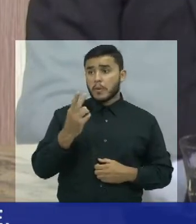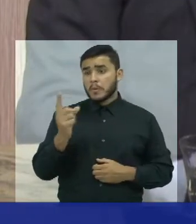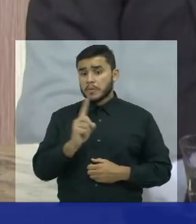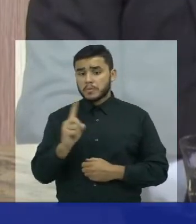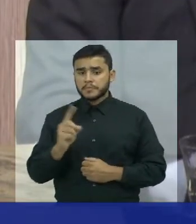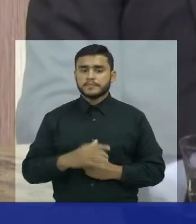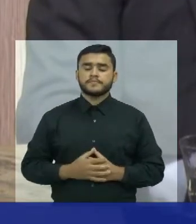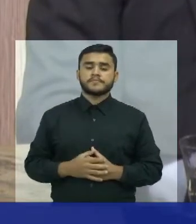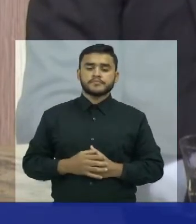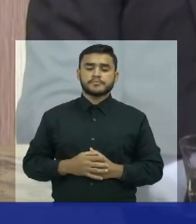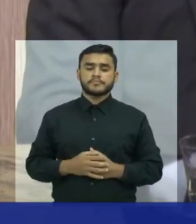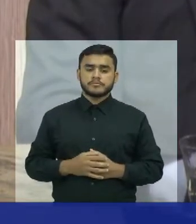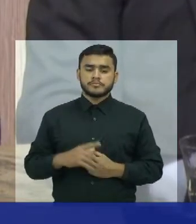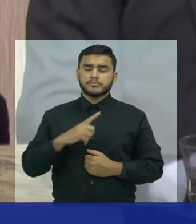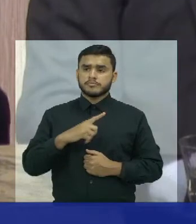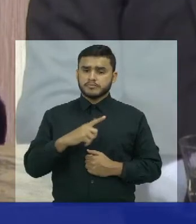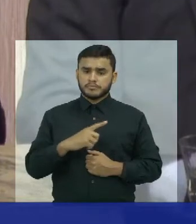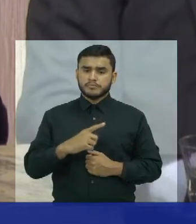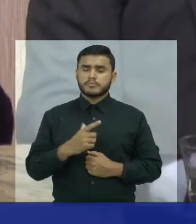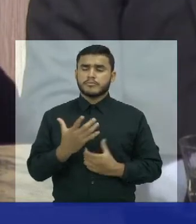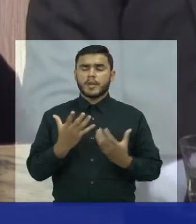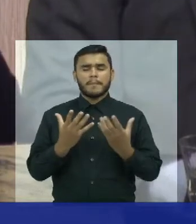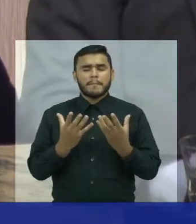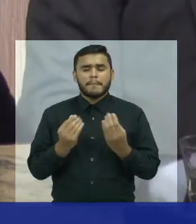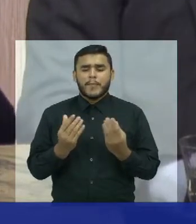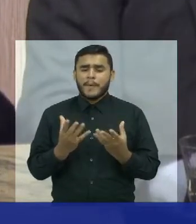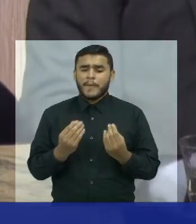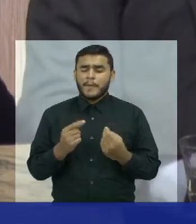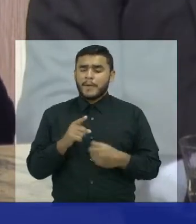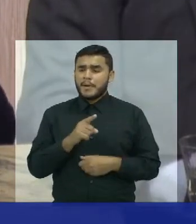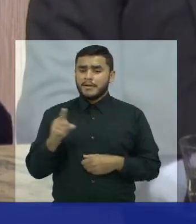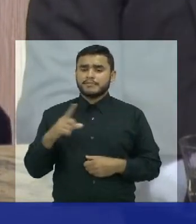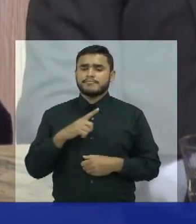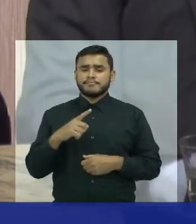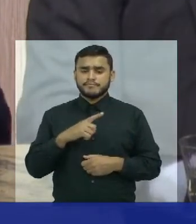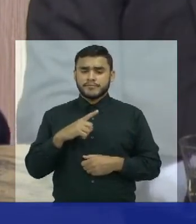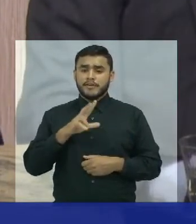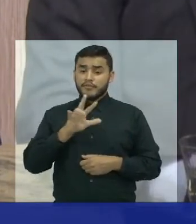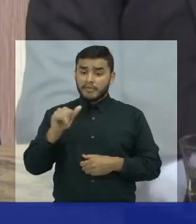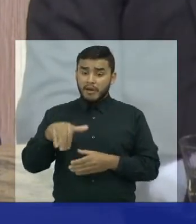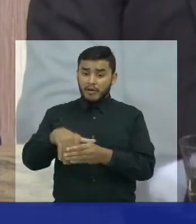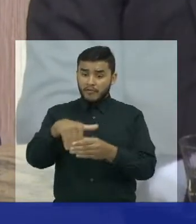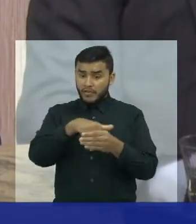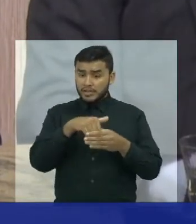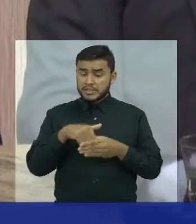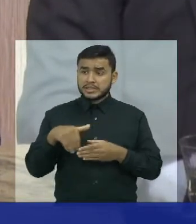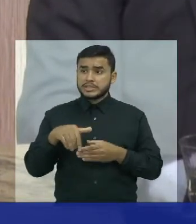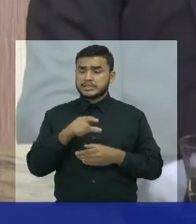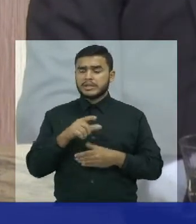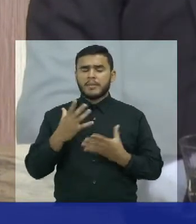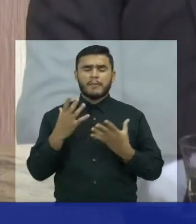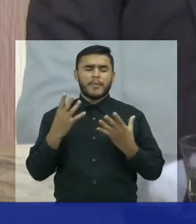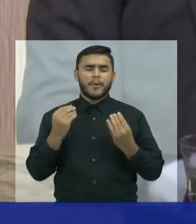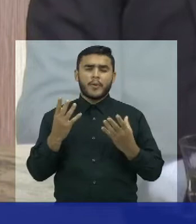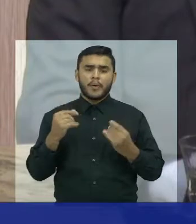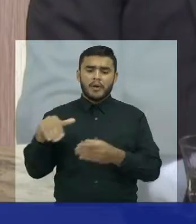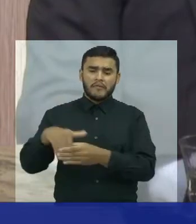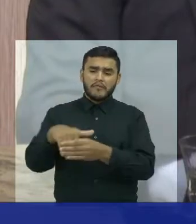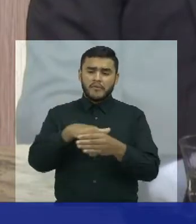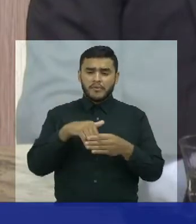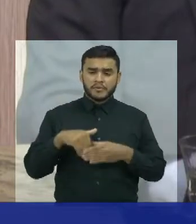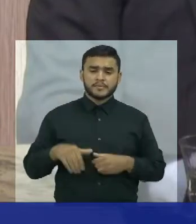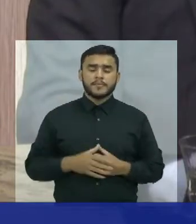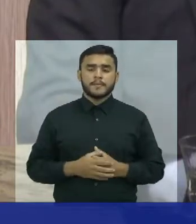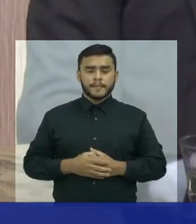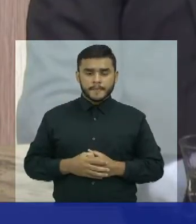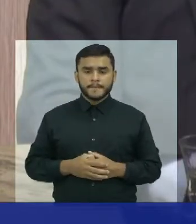das dezenas, centenas de matérias que nós apreciamos e votamos nesses 2 anos, eu quero crer que não